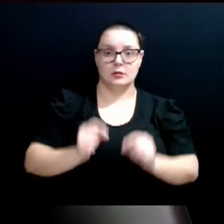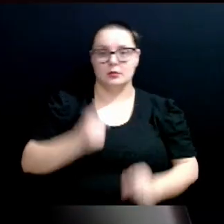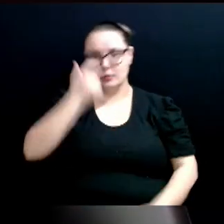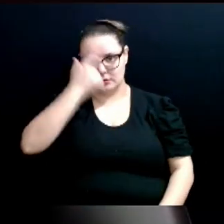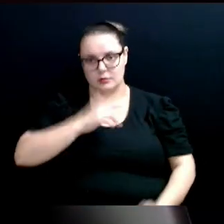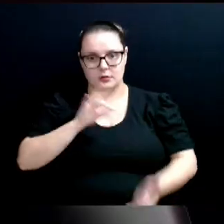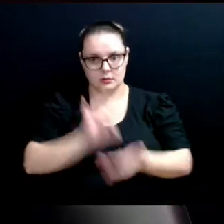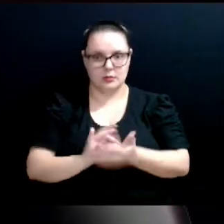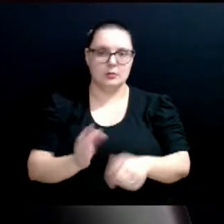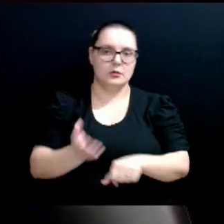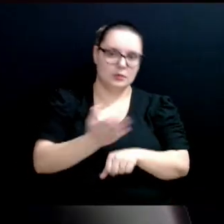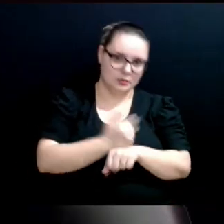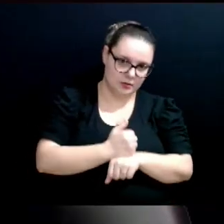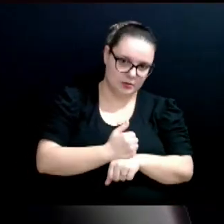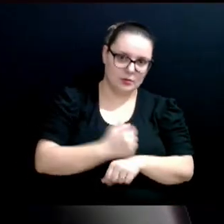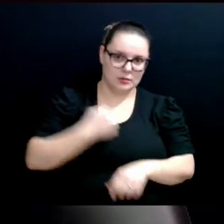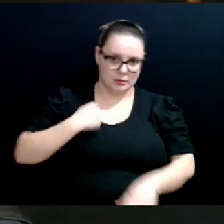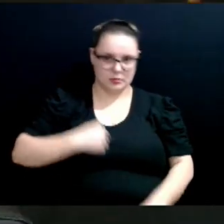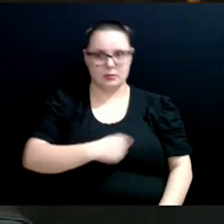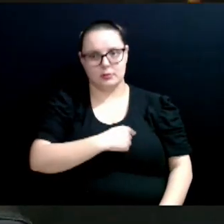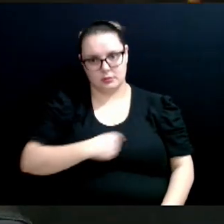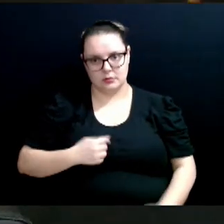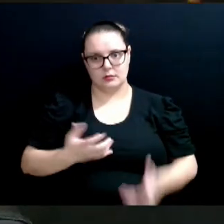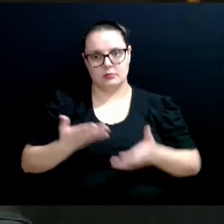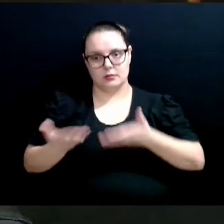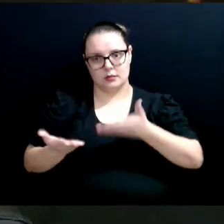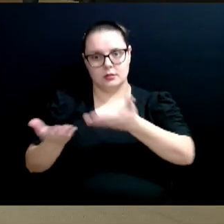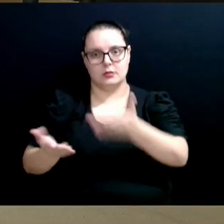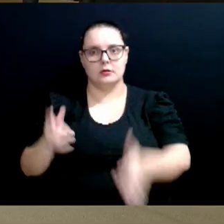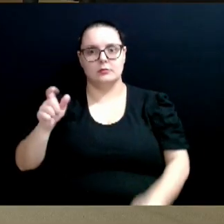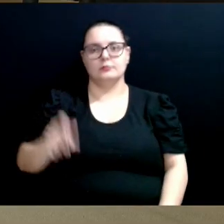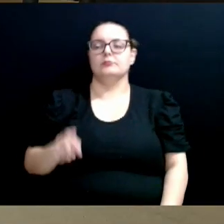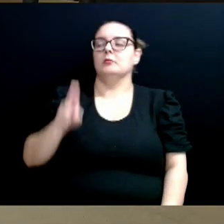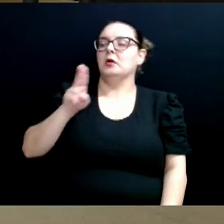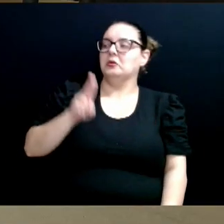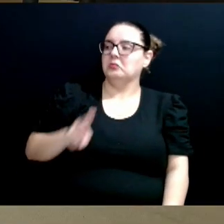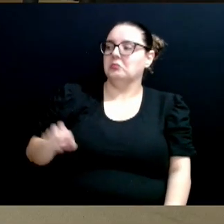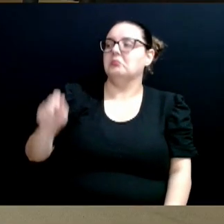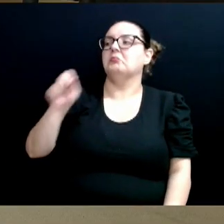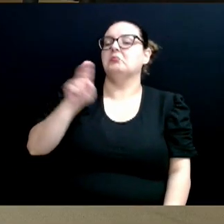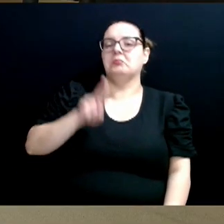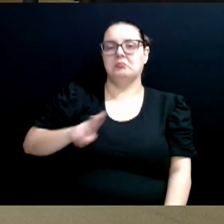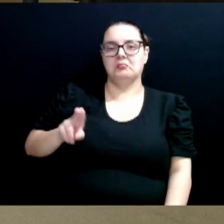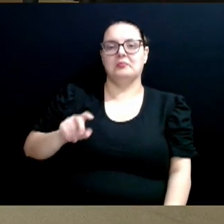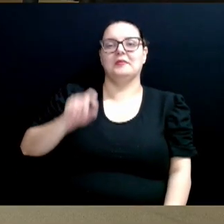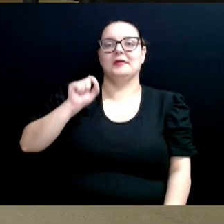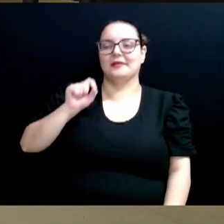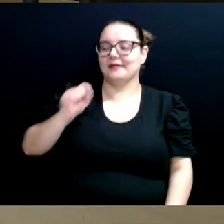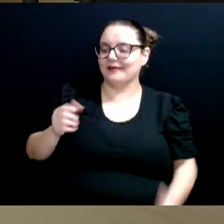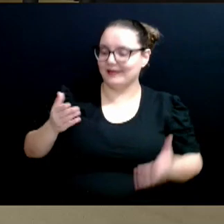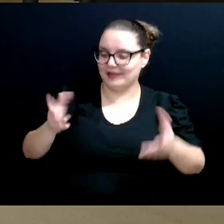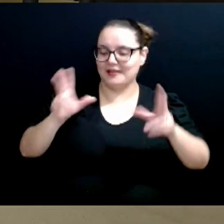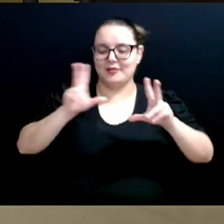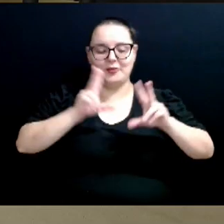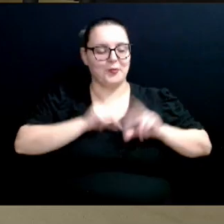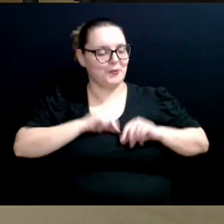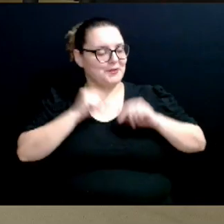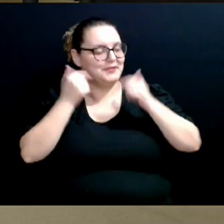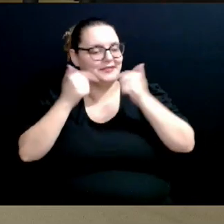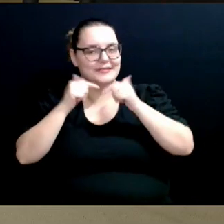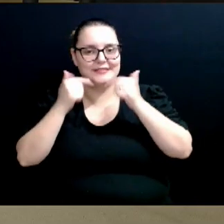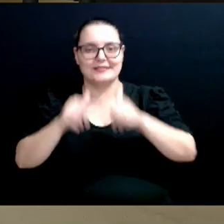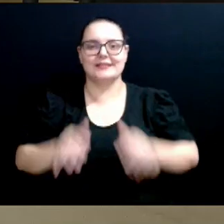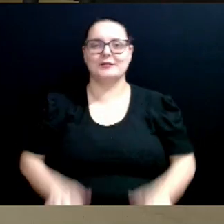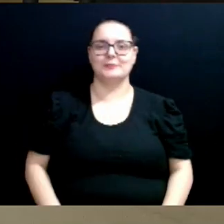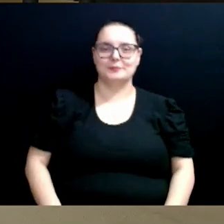você se anular para querer agradar o outro. Uau! Que é isso? Gente do céu, por E favor.